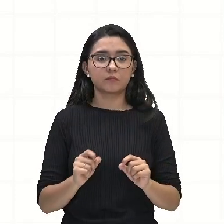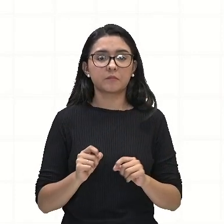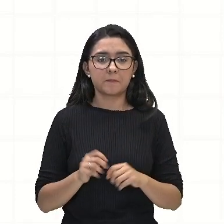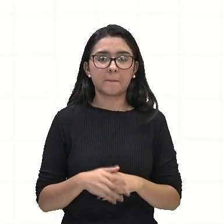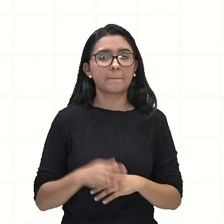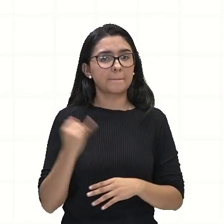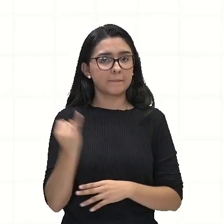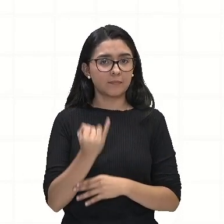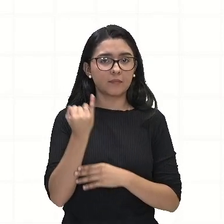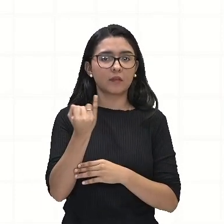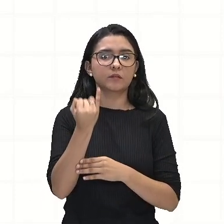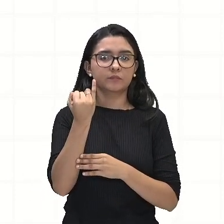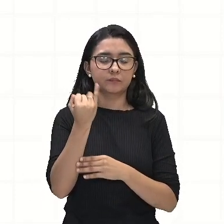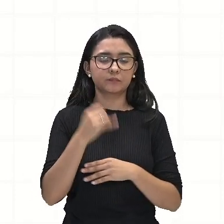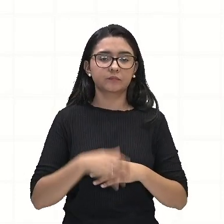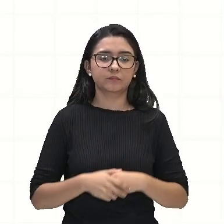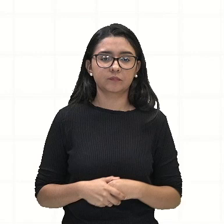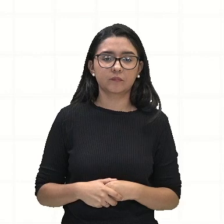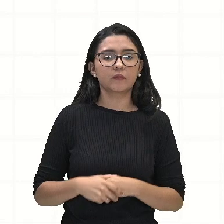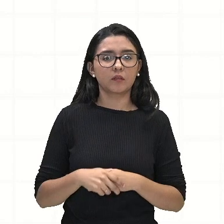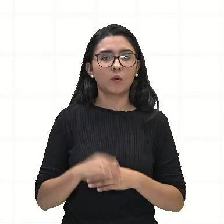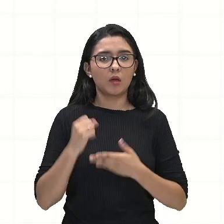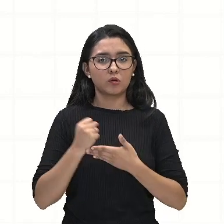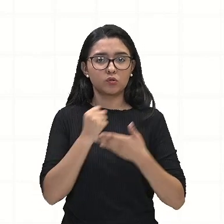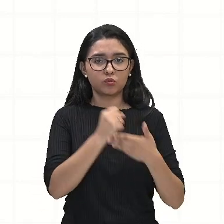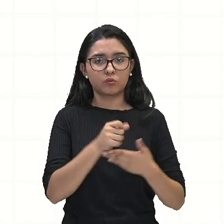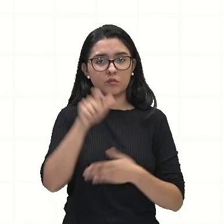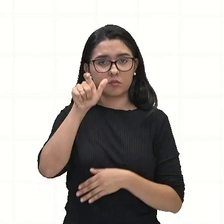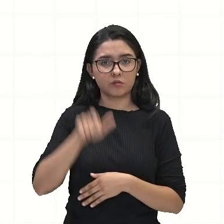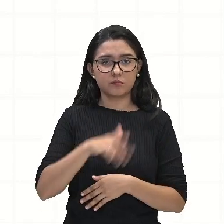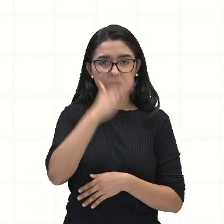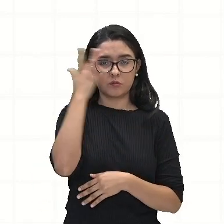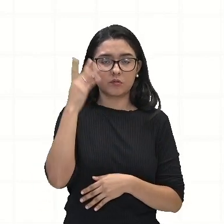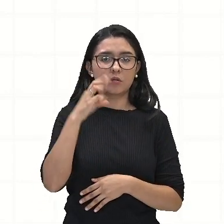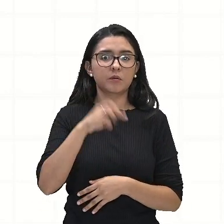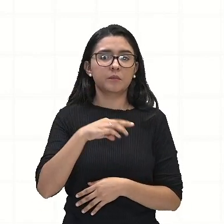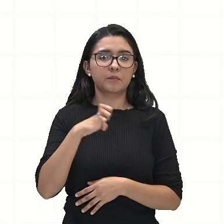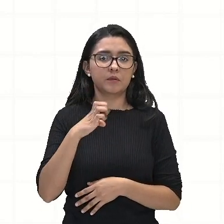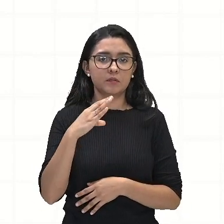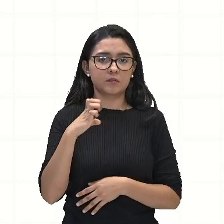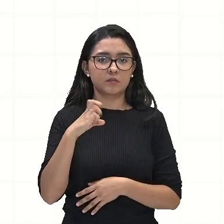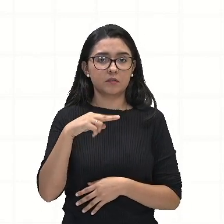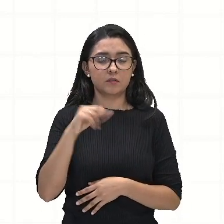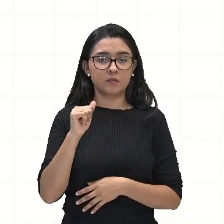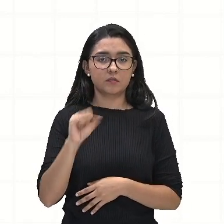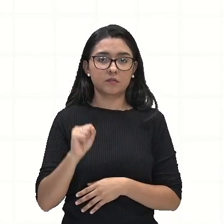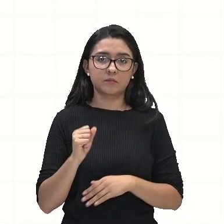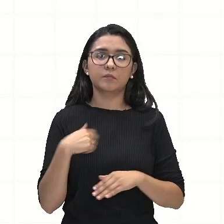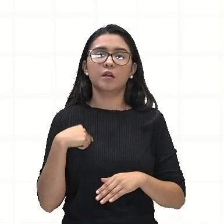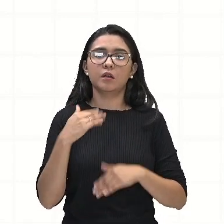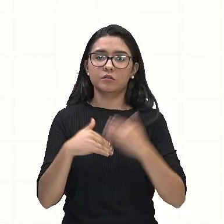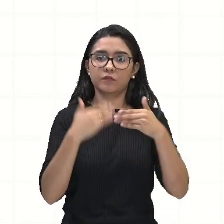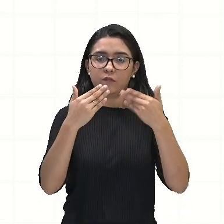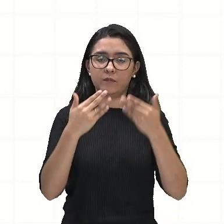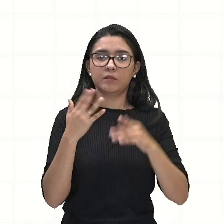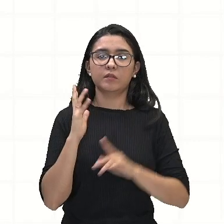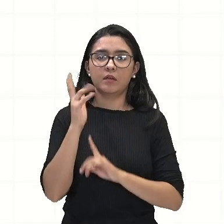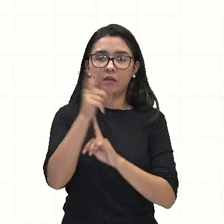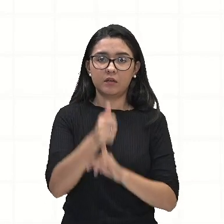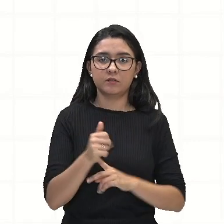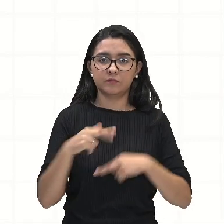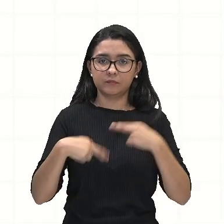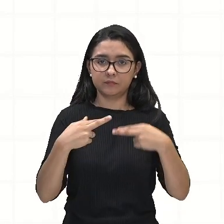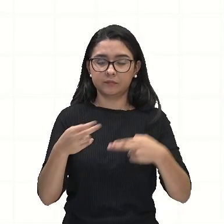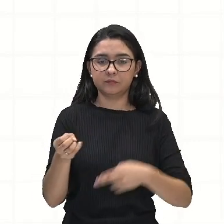foi importante aí a contribuição dos mecenas para o desenvolvimento da arte renascentista.